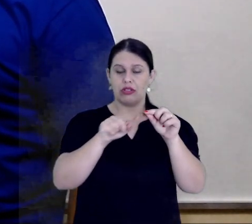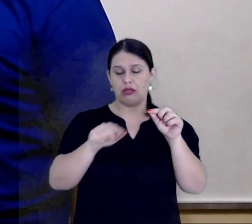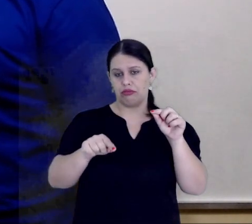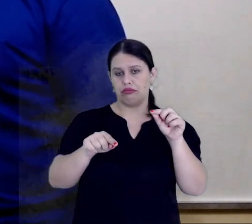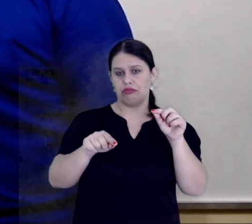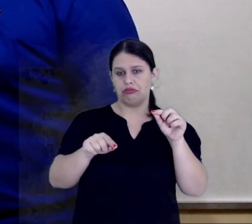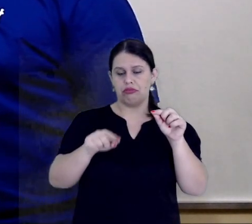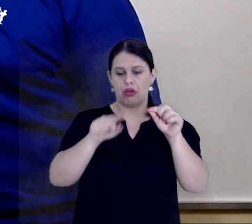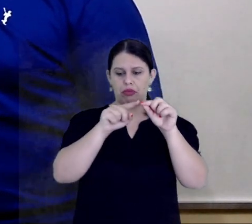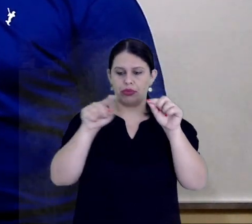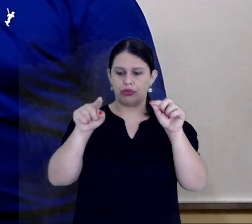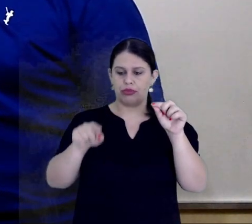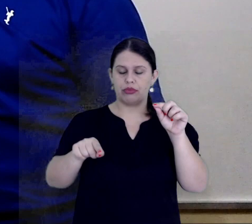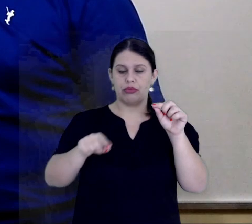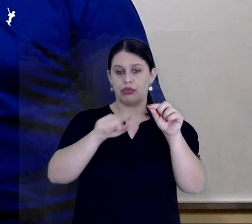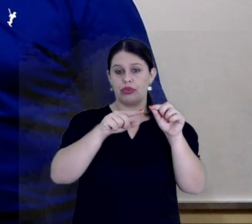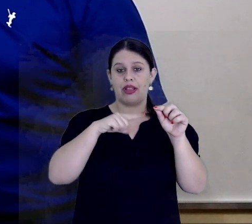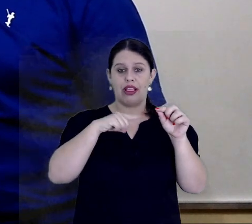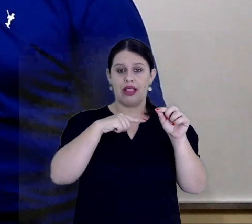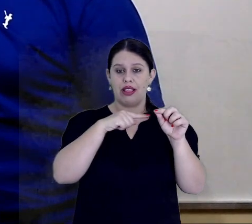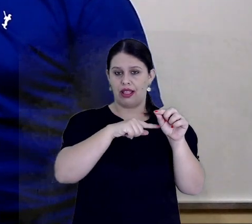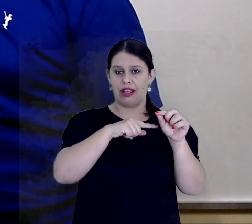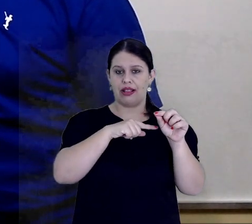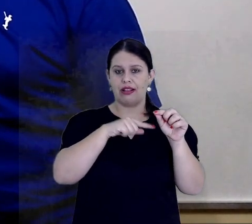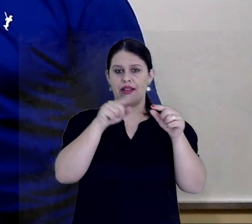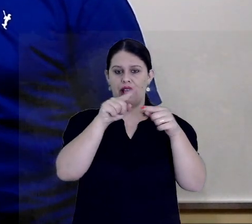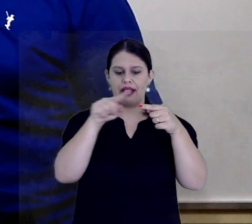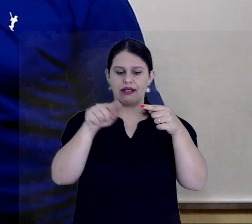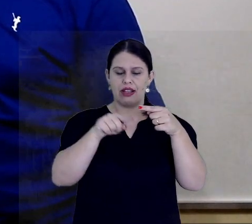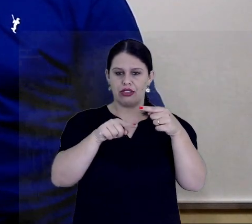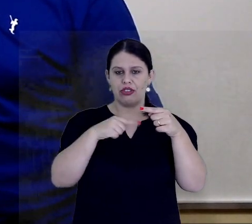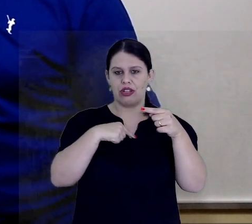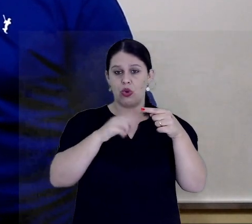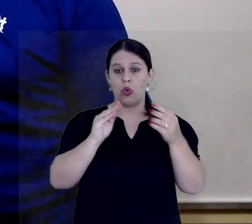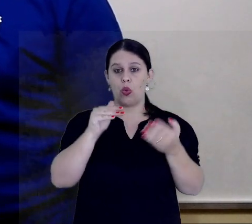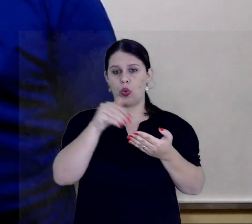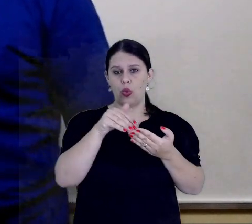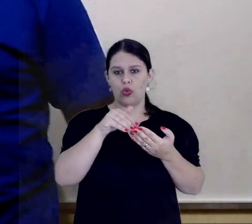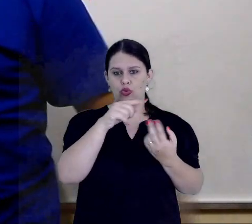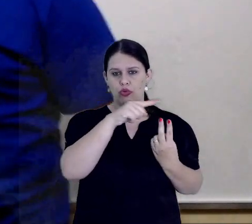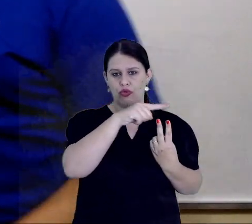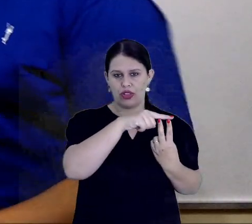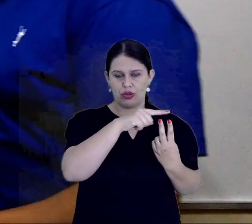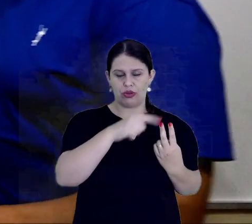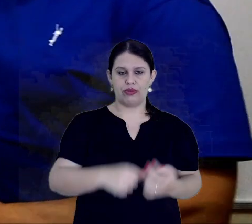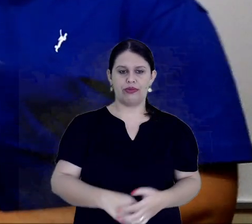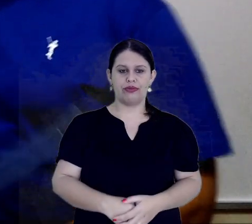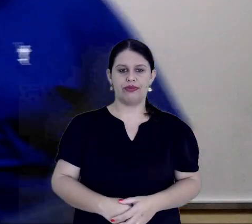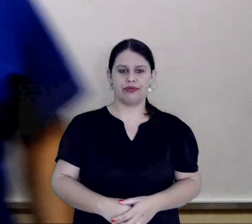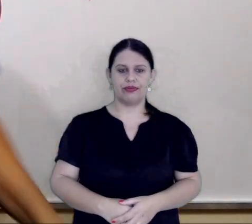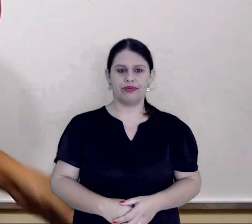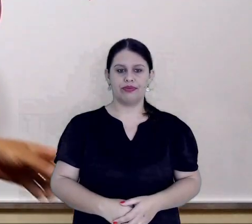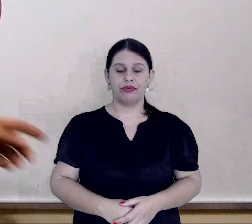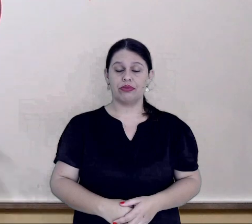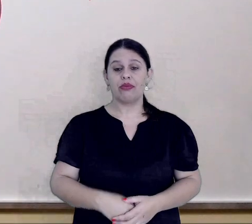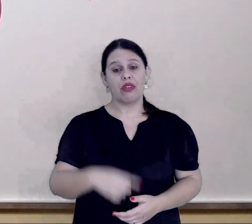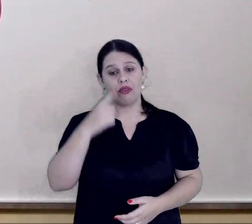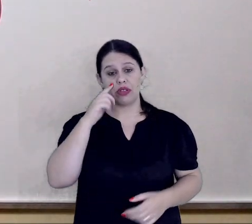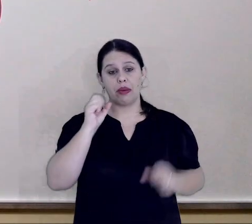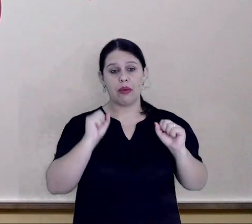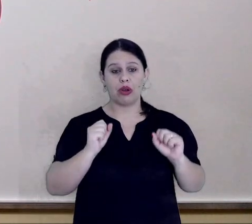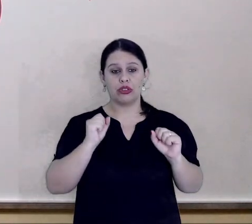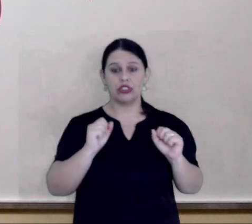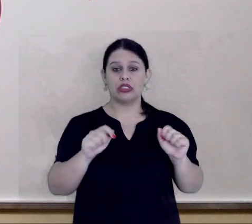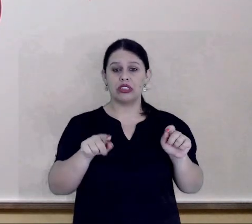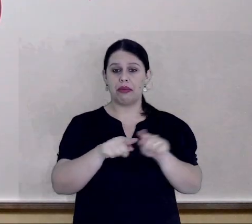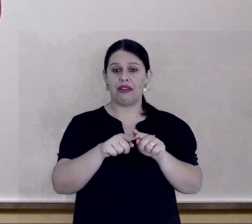primeiro vetor, e vai na parte com setinha do último vetor. Beleza? Ou ainda, se eu quisesse, olha, tá vendo?